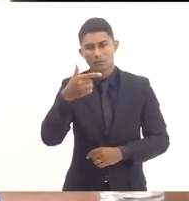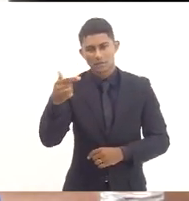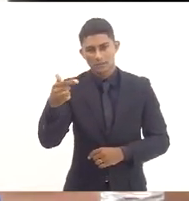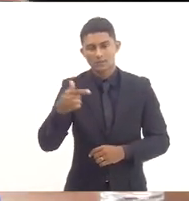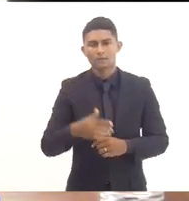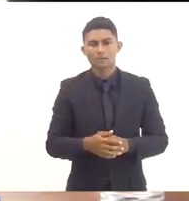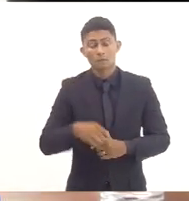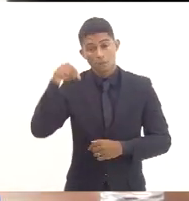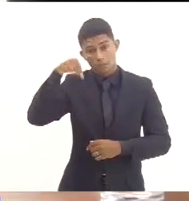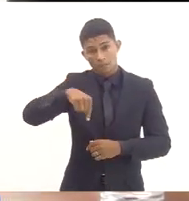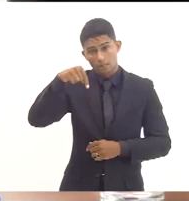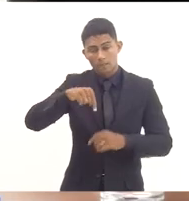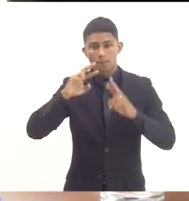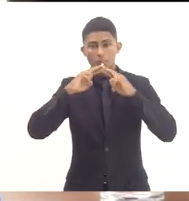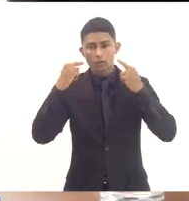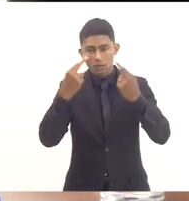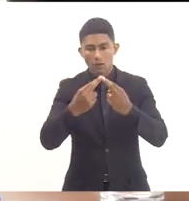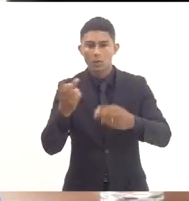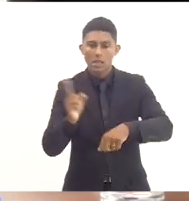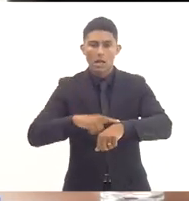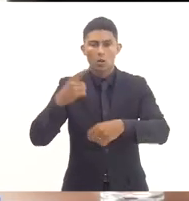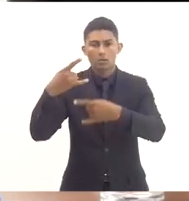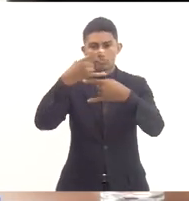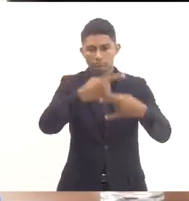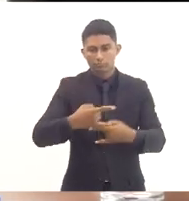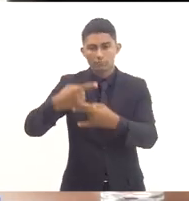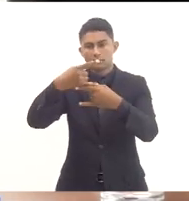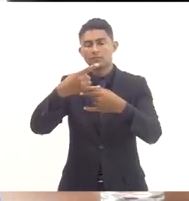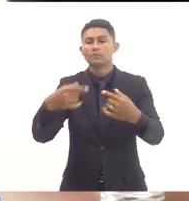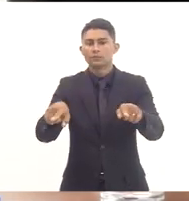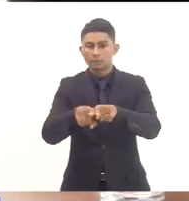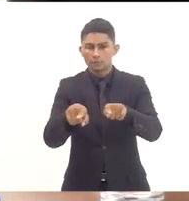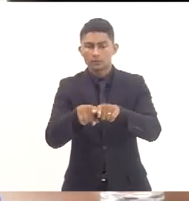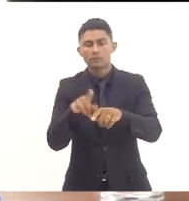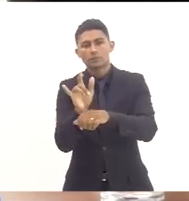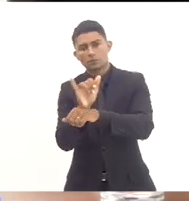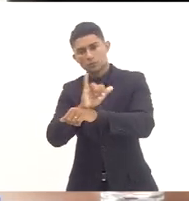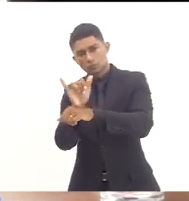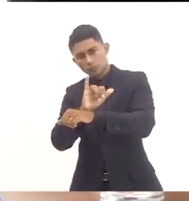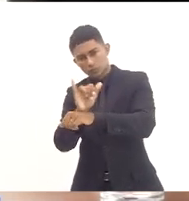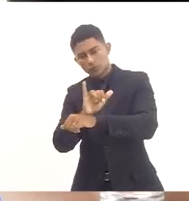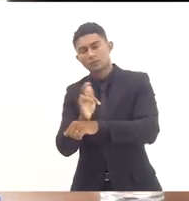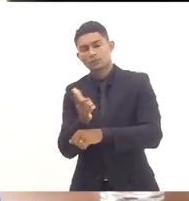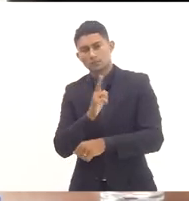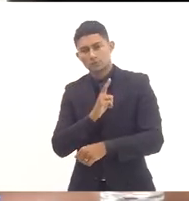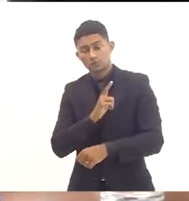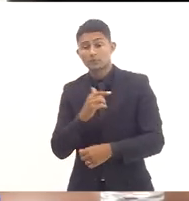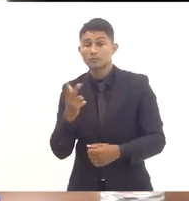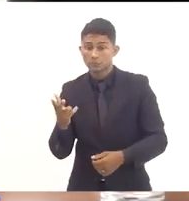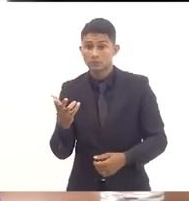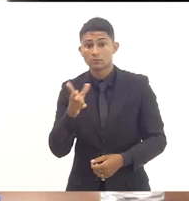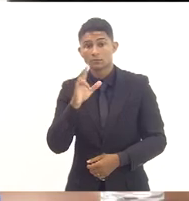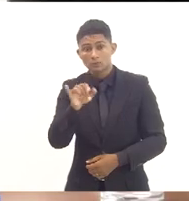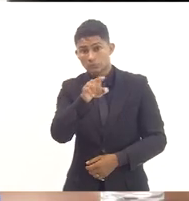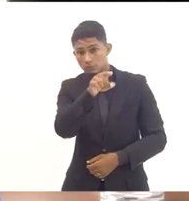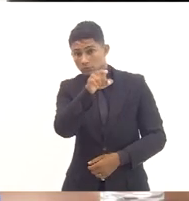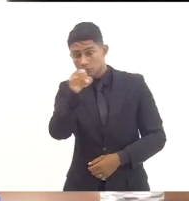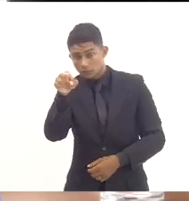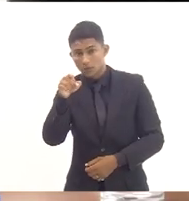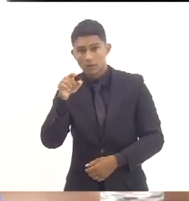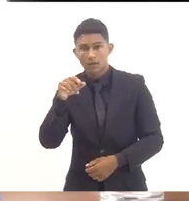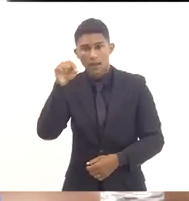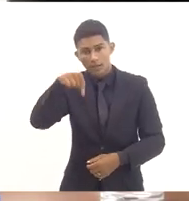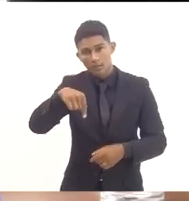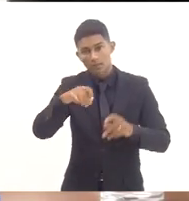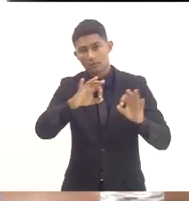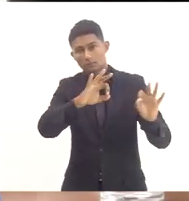é sério Tá passeando ao vivo e ela também vai para o YouTube ou seja qualquer pessoa que está